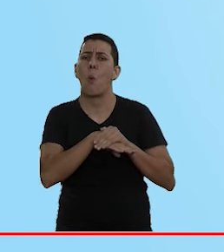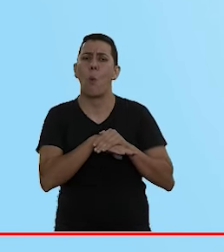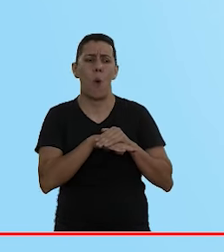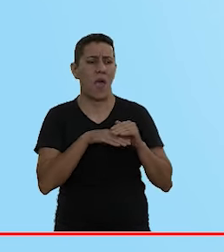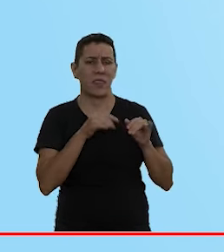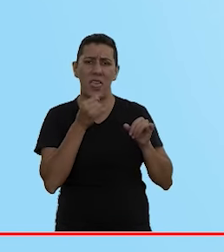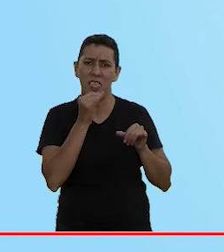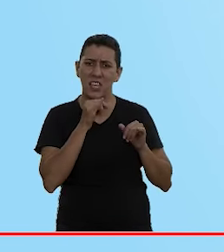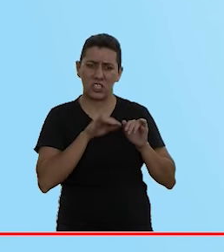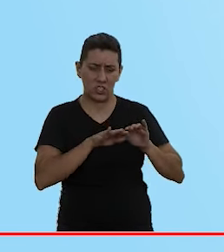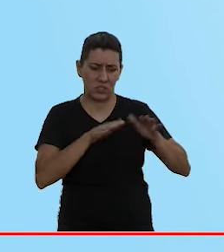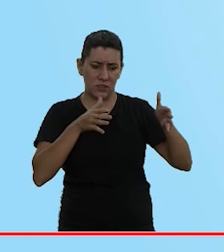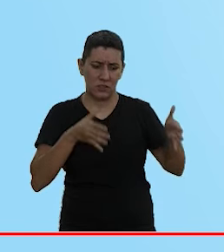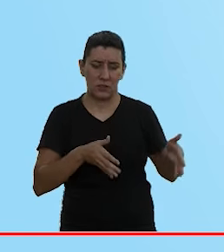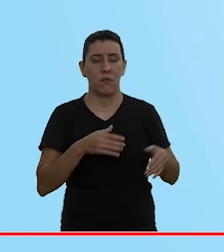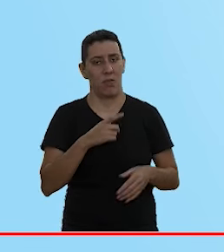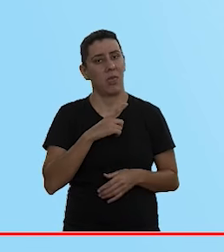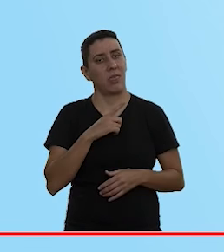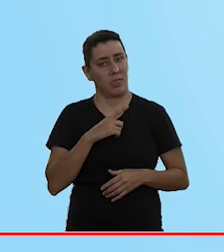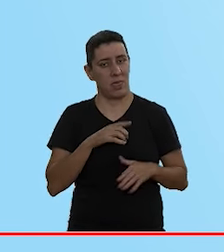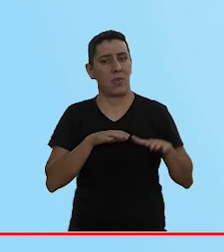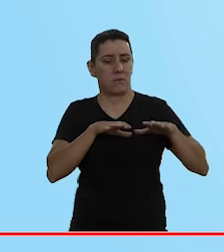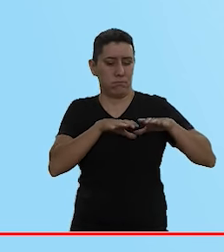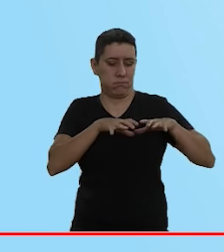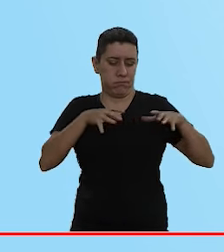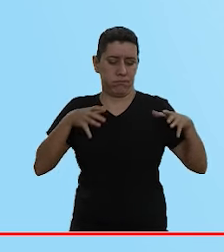de 5 kWh sendo